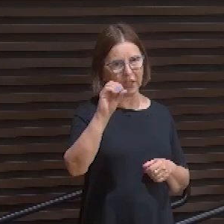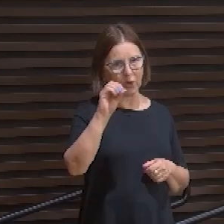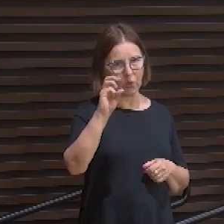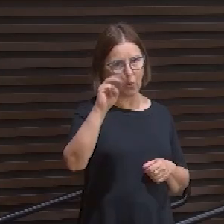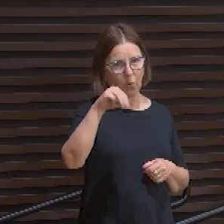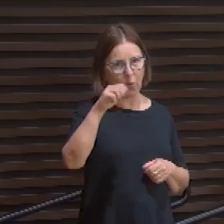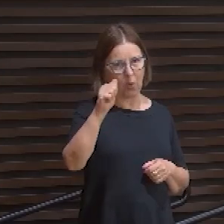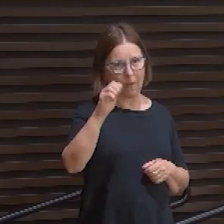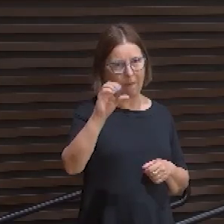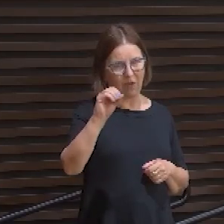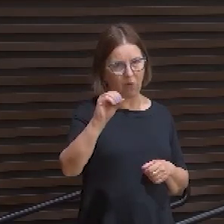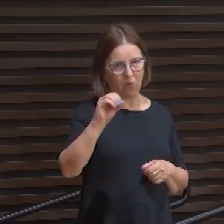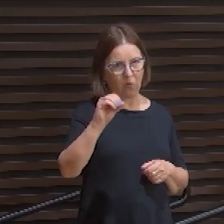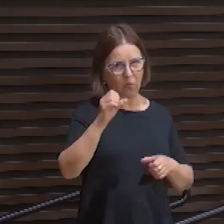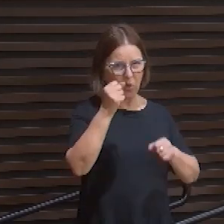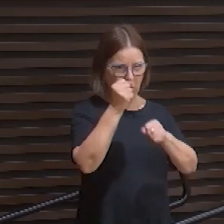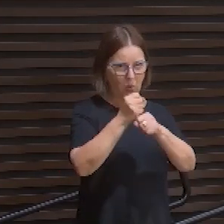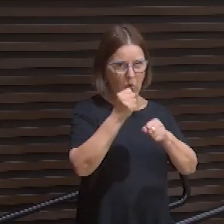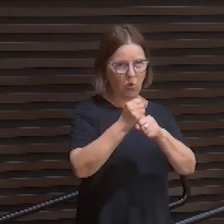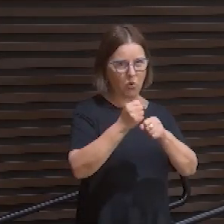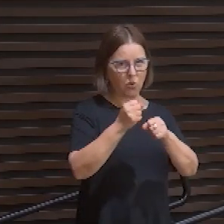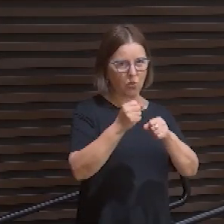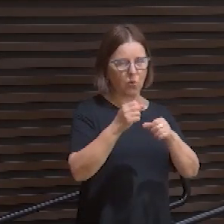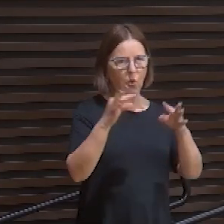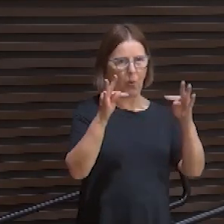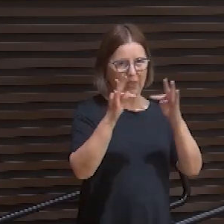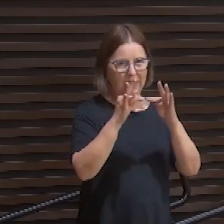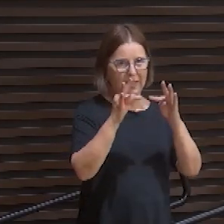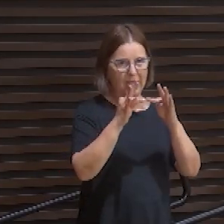ele foi buscar um